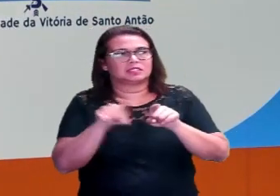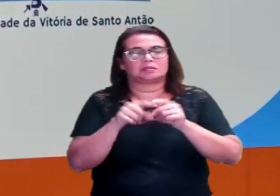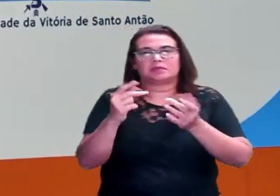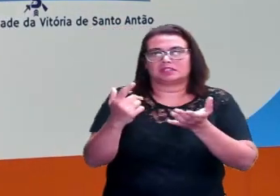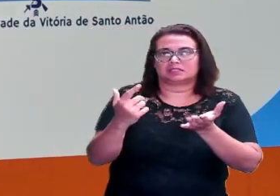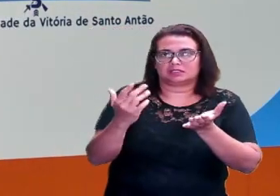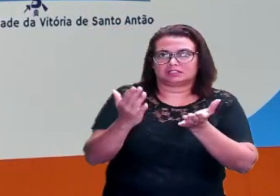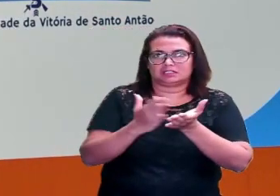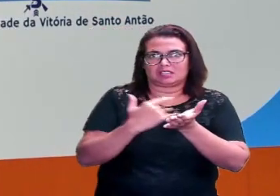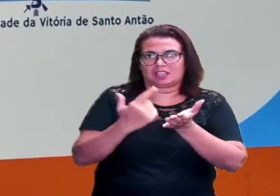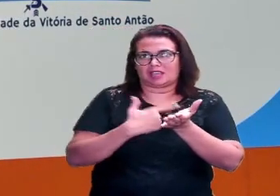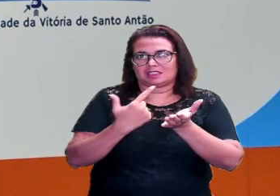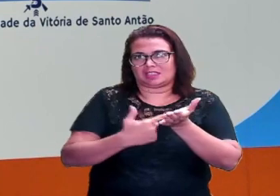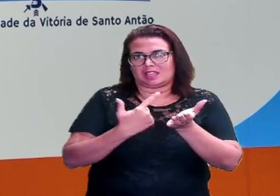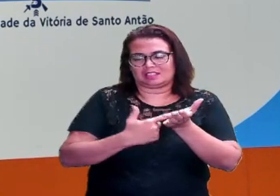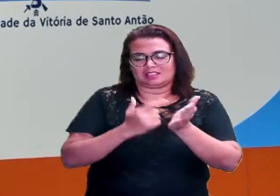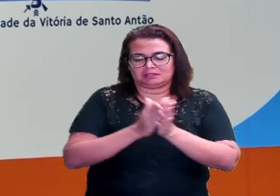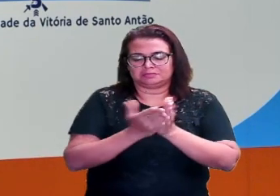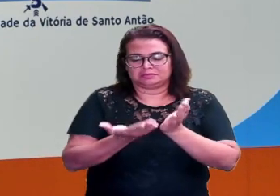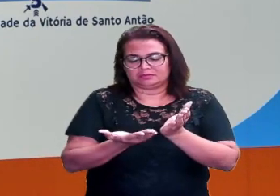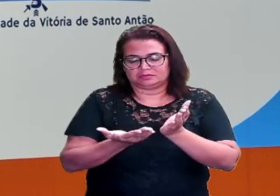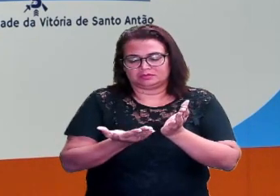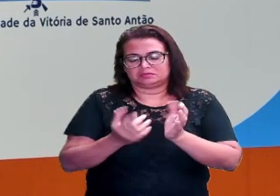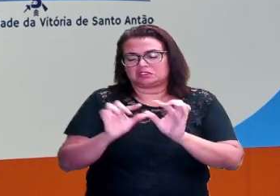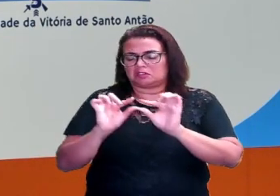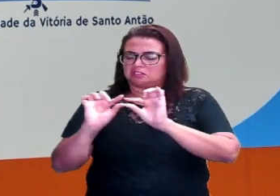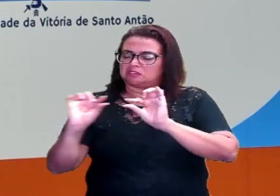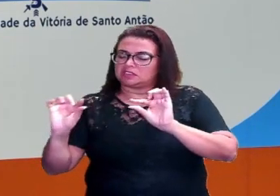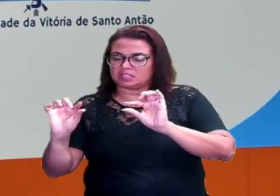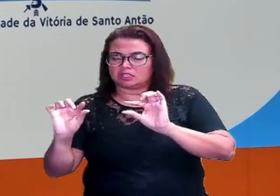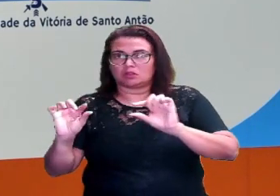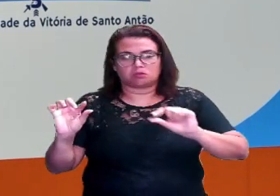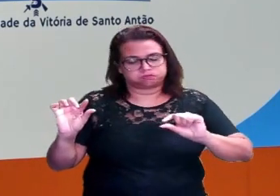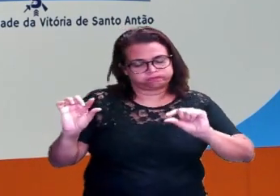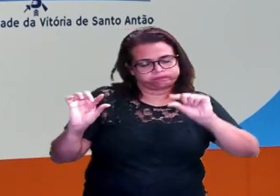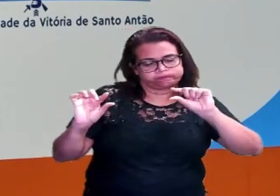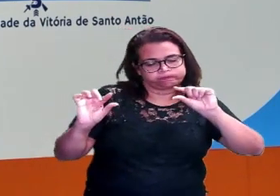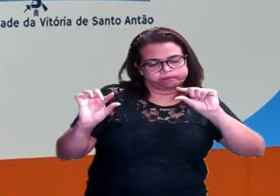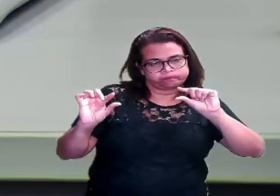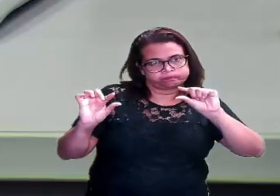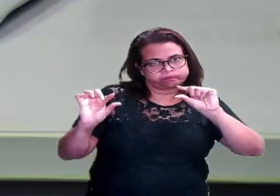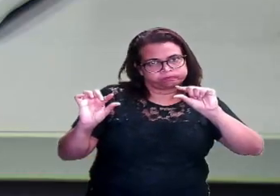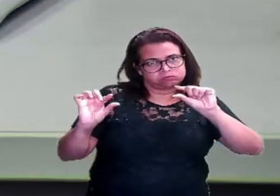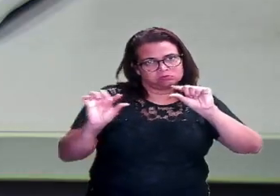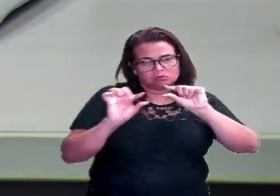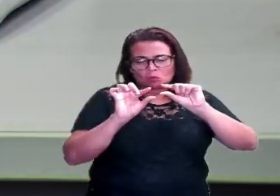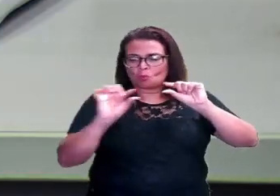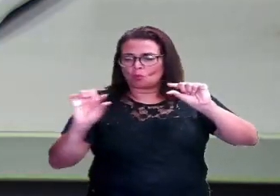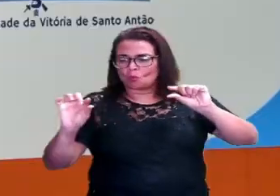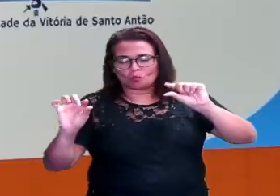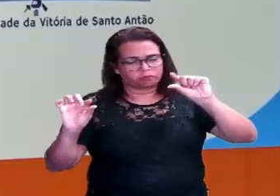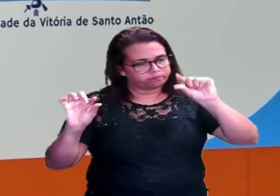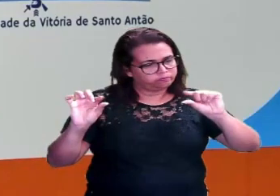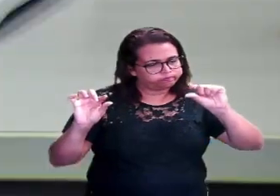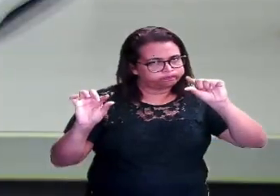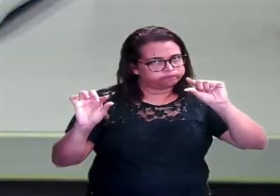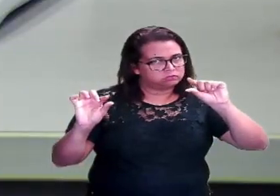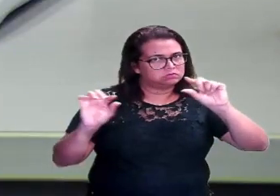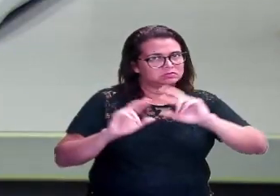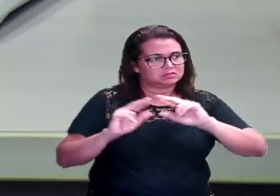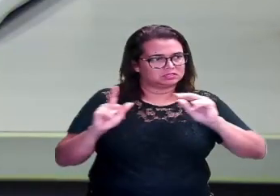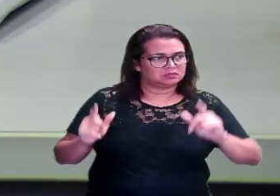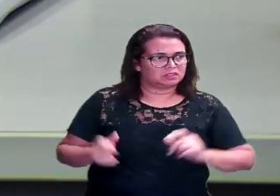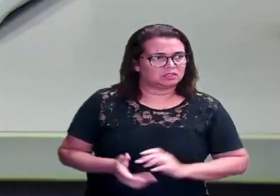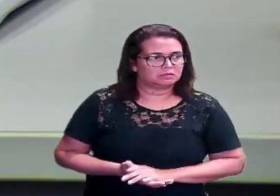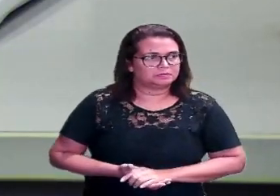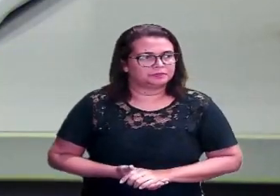caderninhos aqui que eu trouxe, um mais fininho, o outro mais grossinho. Então, a gente vai ver aqui aí o tamanho também